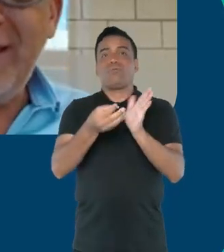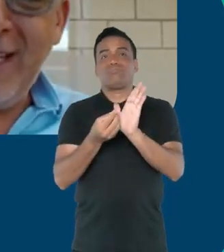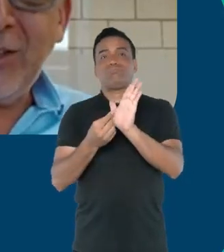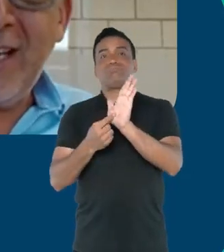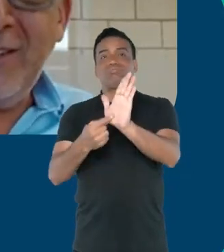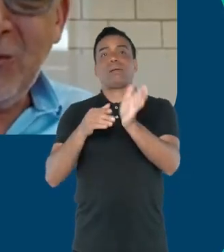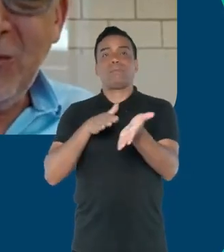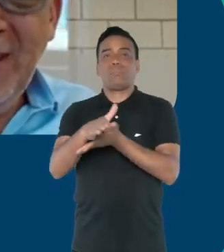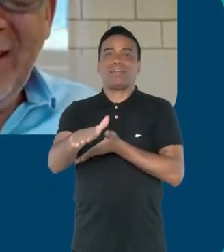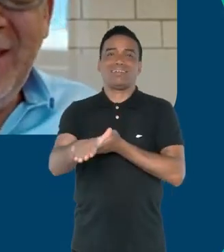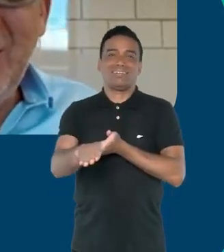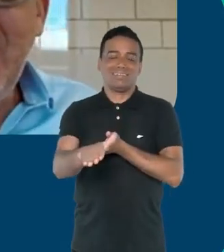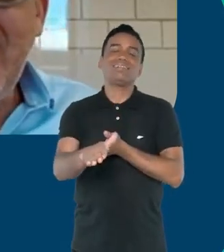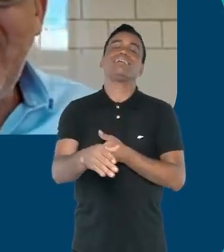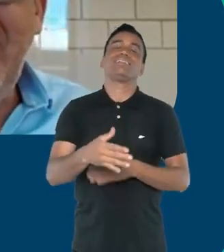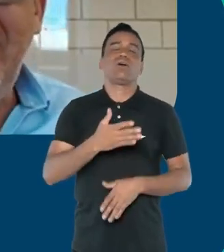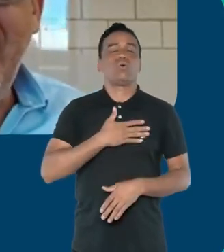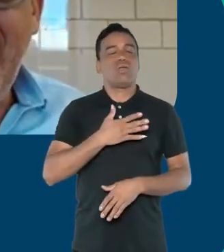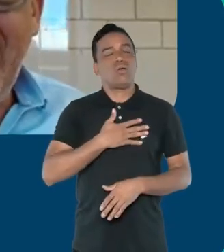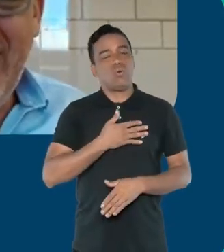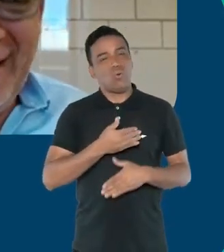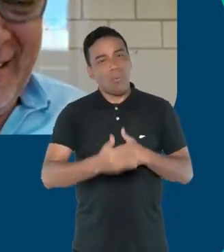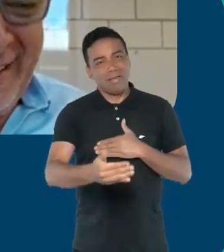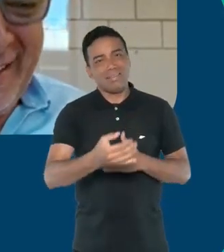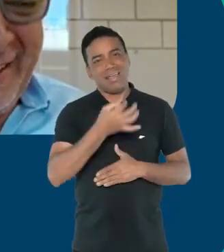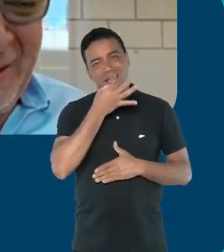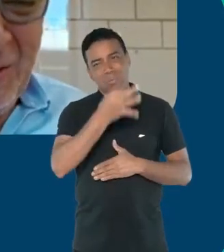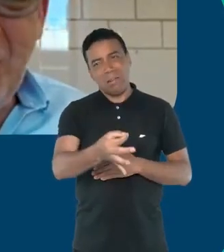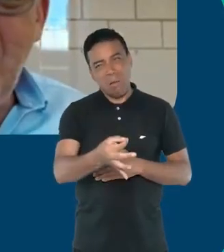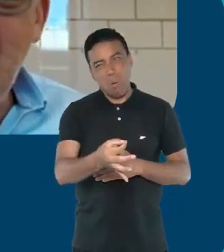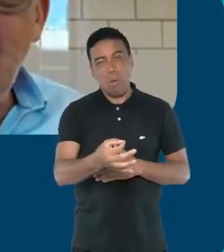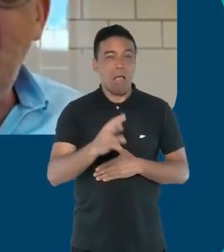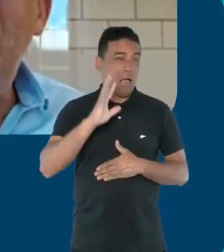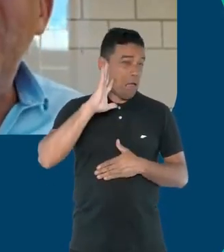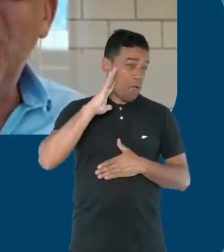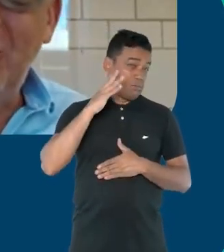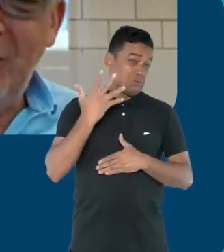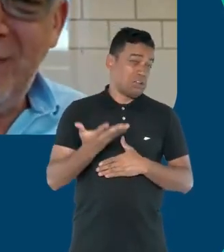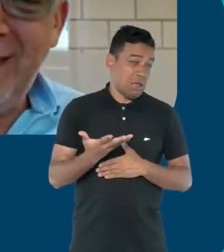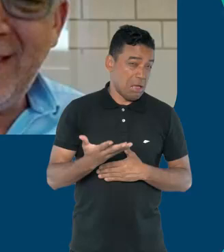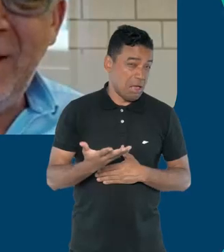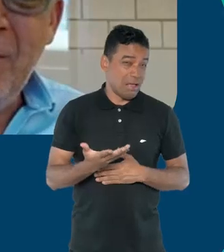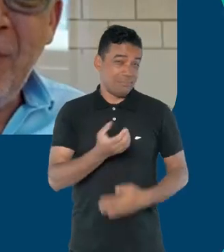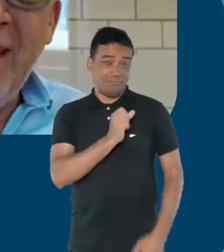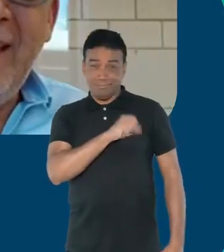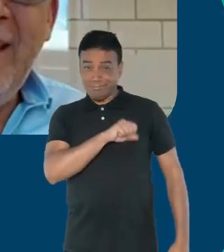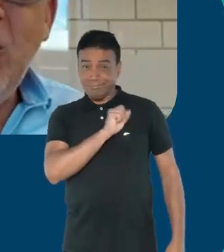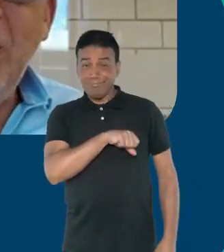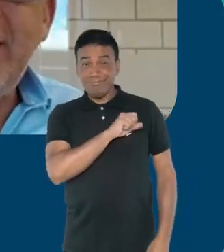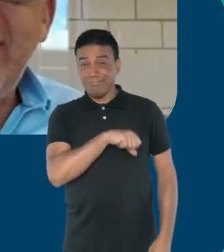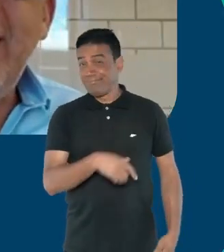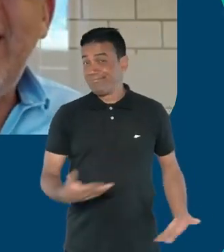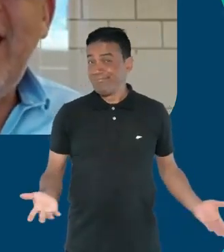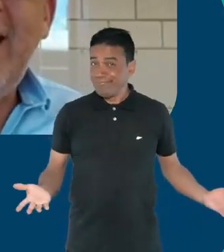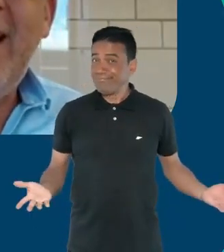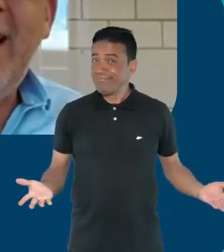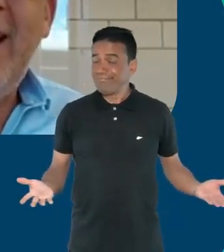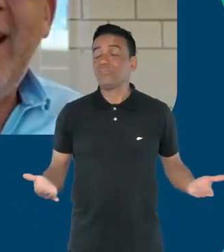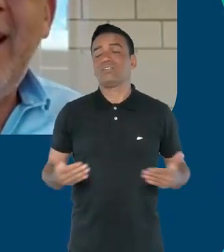Eu comecei a achar isso, digamos assim, um pouco promíscuo, vamos dizer assim, e eu